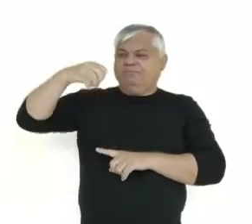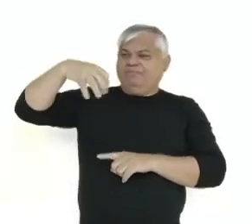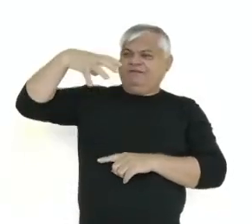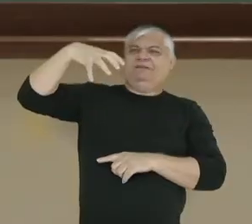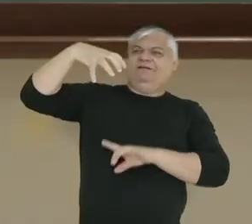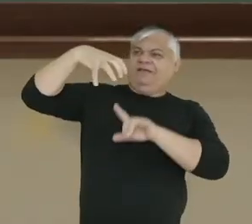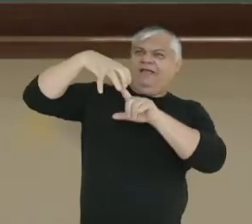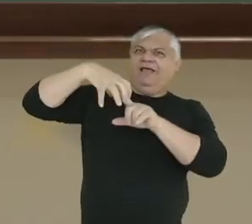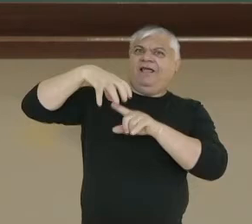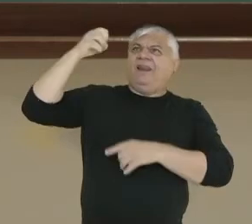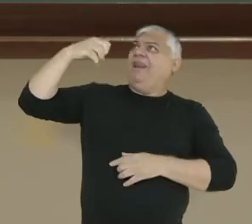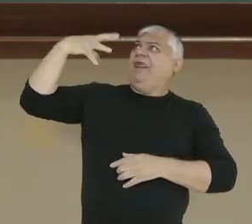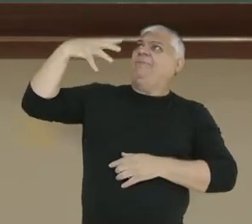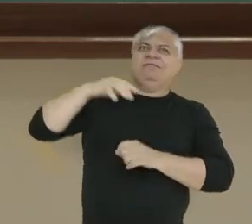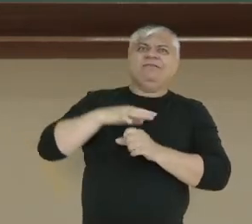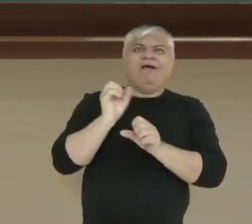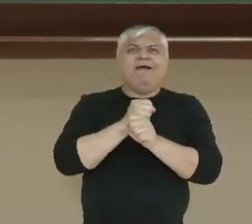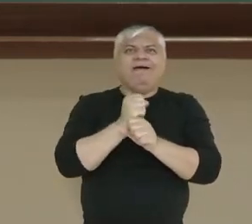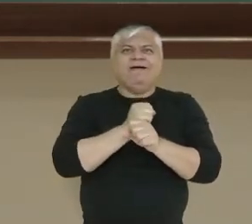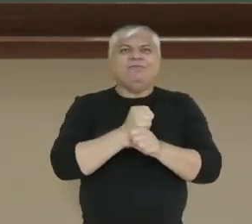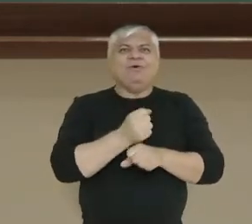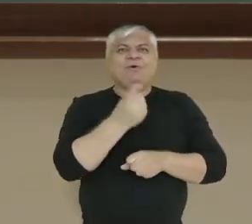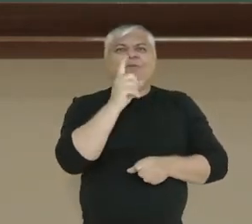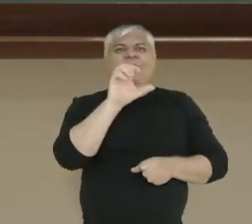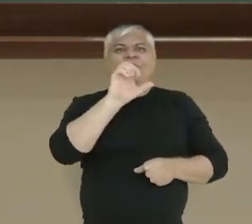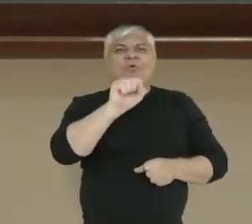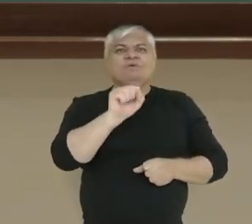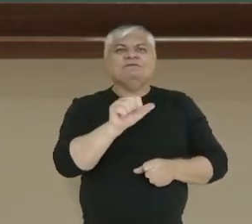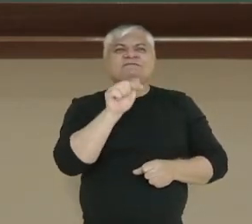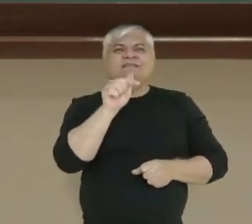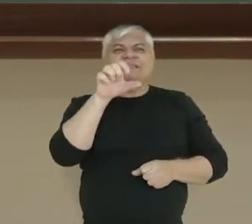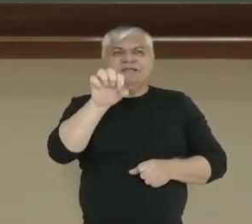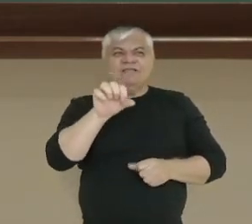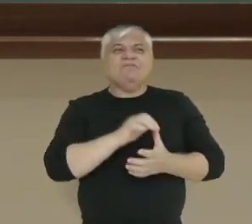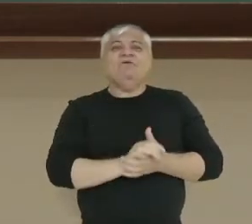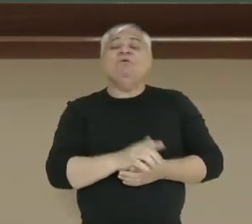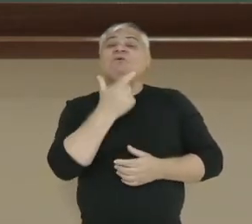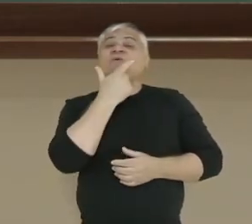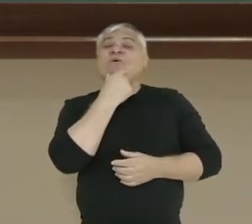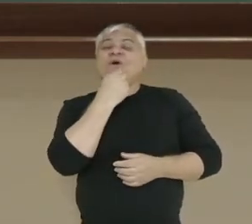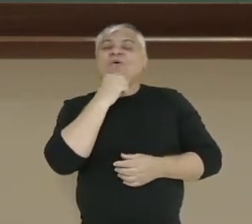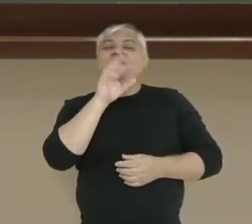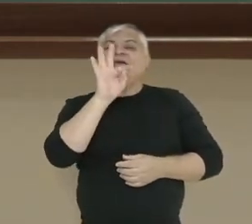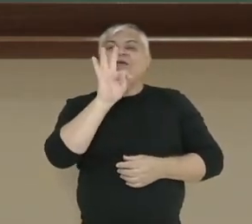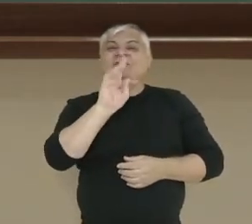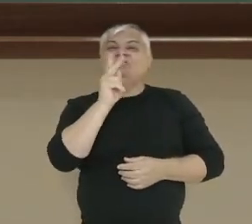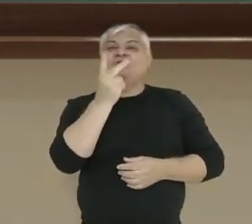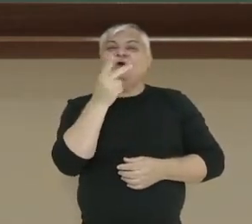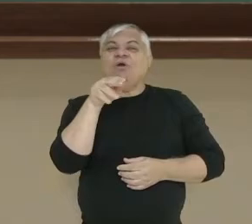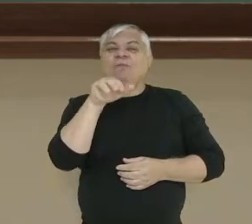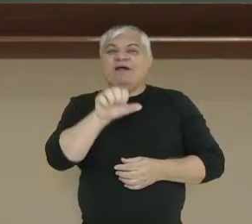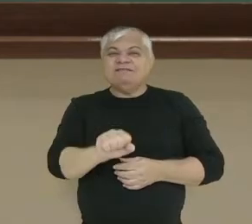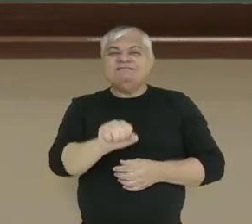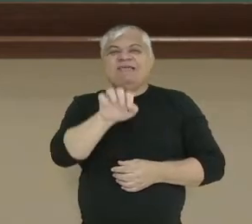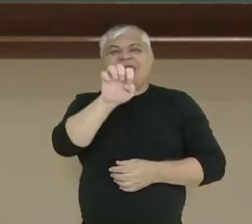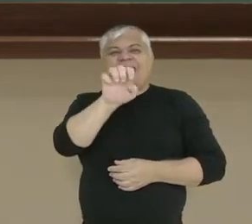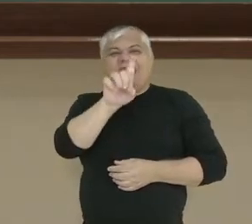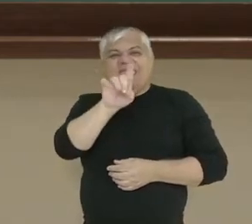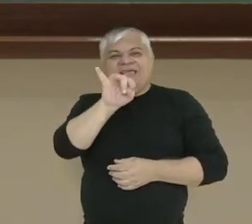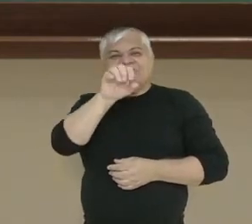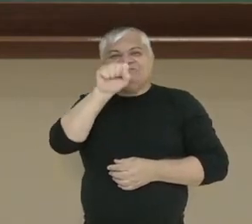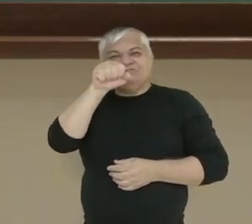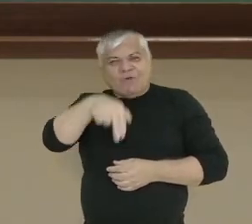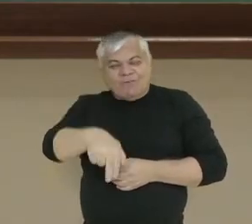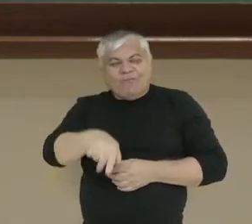ano de 1879 por Thomas Alva Edison, mais conhecido como Thomas Edison, vai ser uma